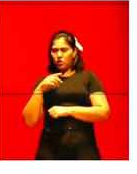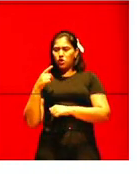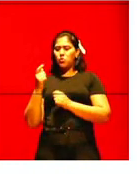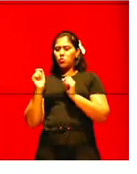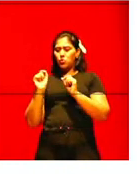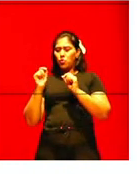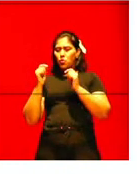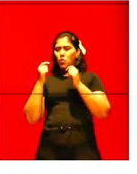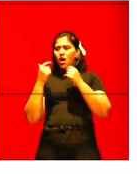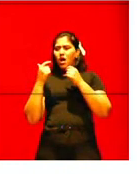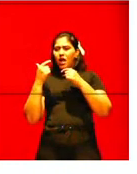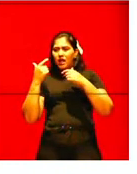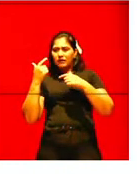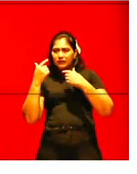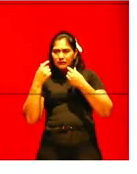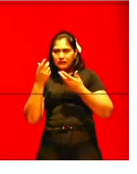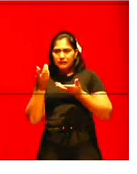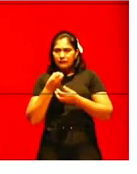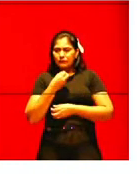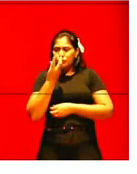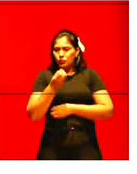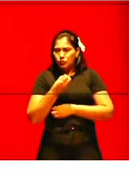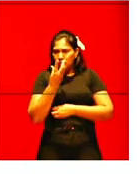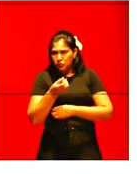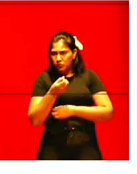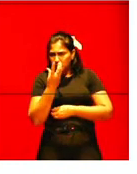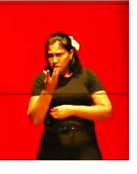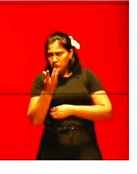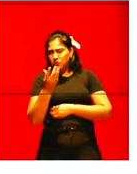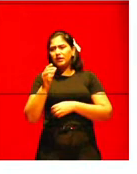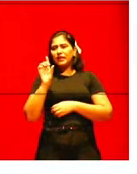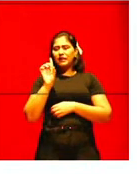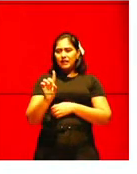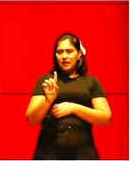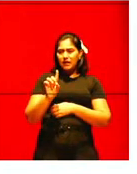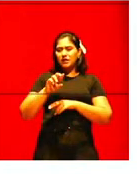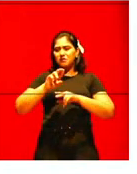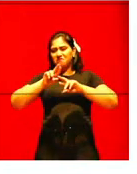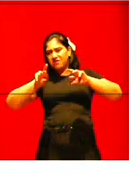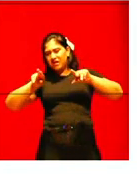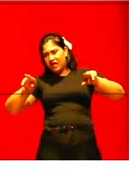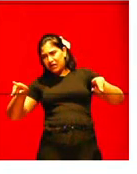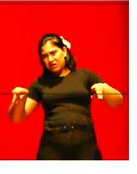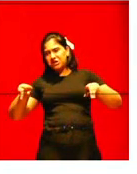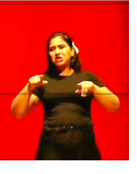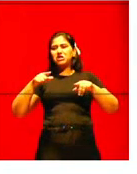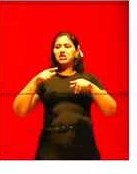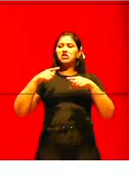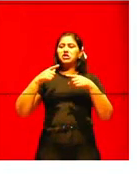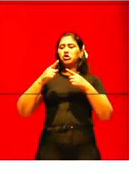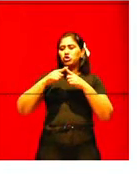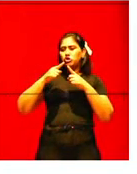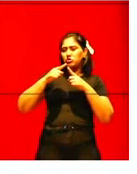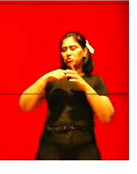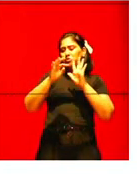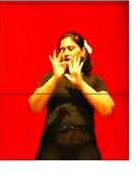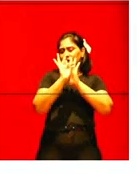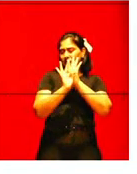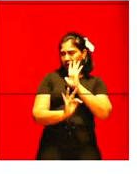jornalístico, letra D, adequar as formas da língua a diferentes tipos de texto e contexto, e letra